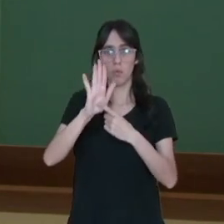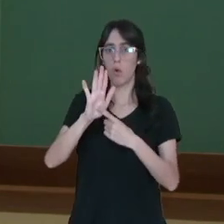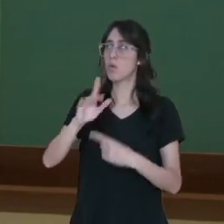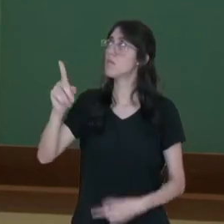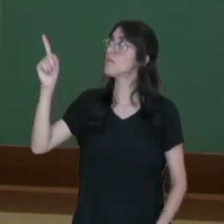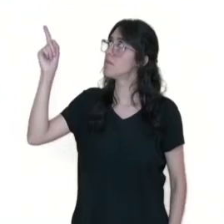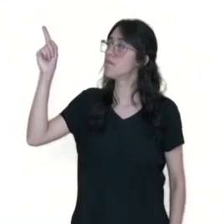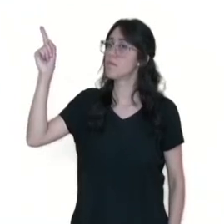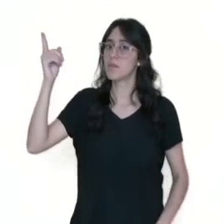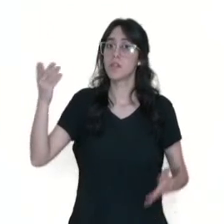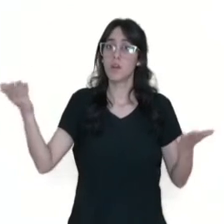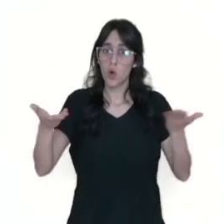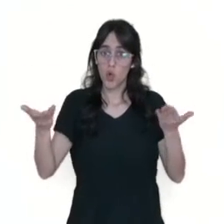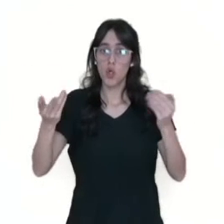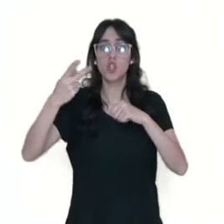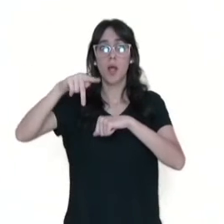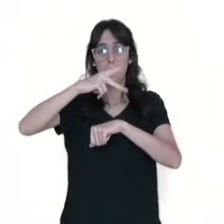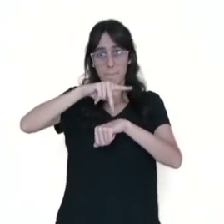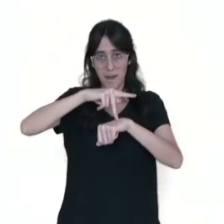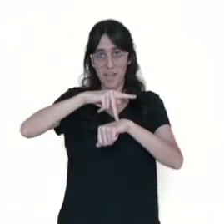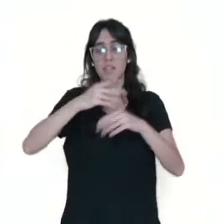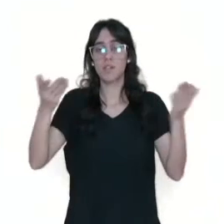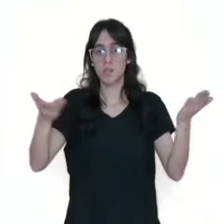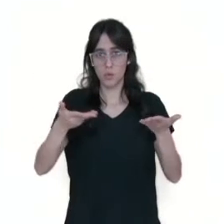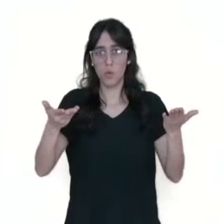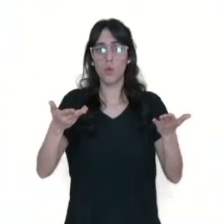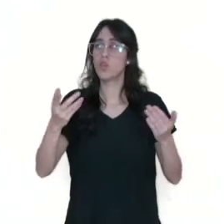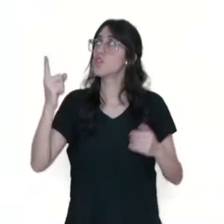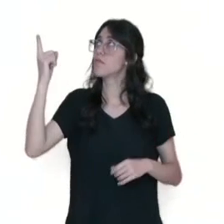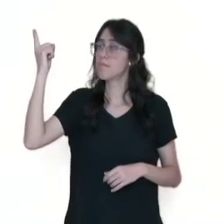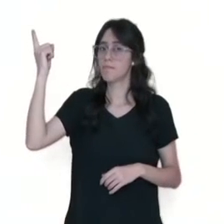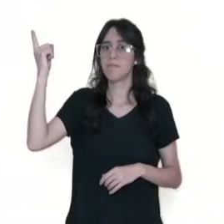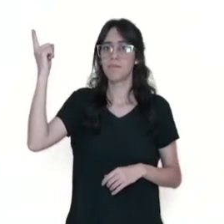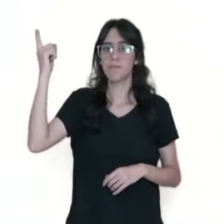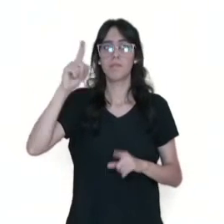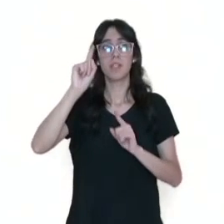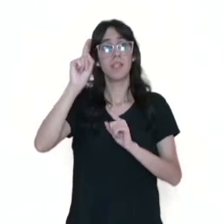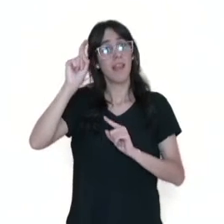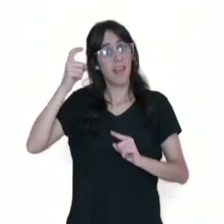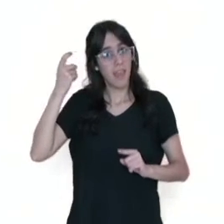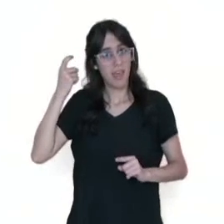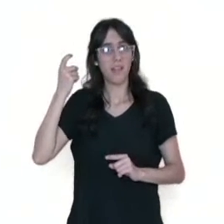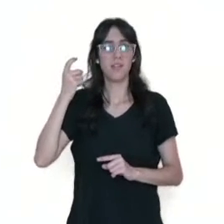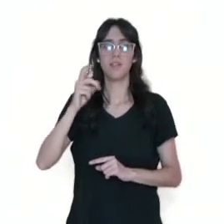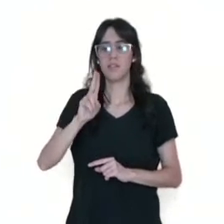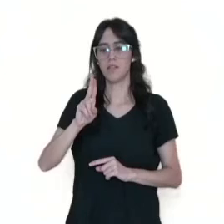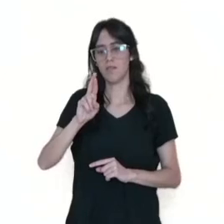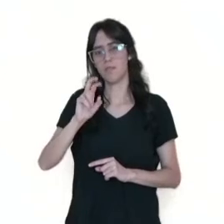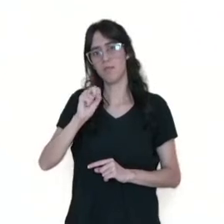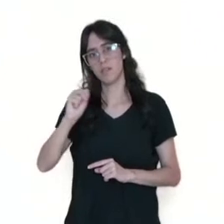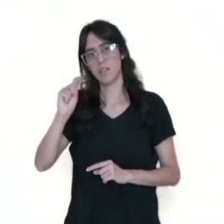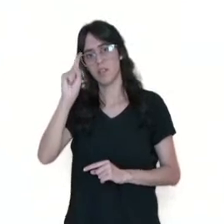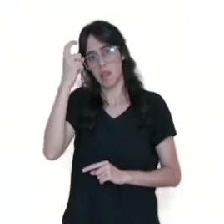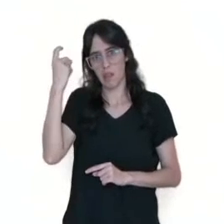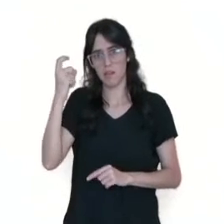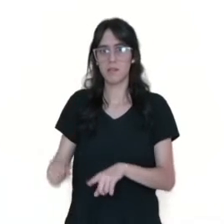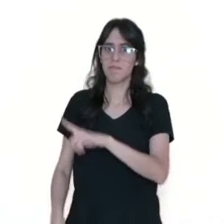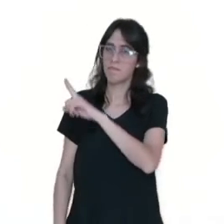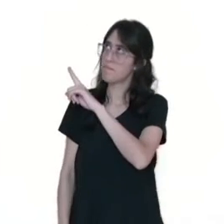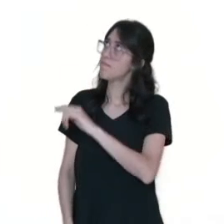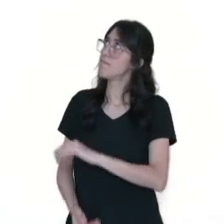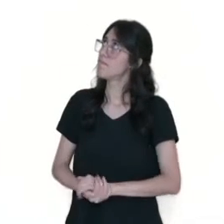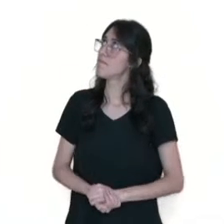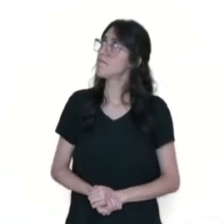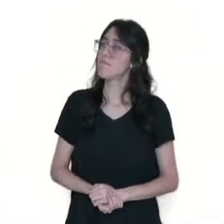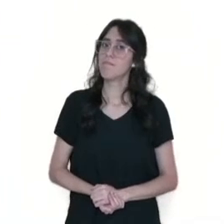os atuais países membros, que eram membros, as ex-repúblicas que eram membros da União Soviética.